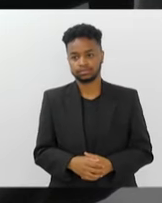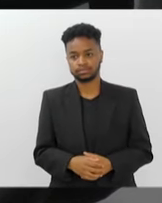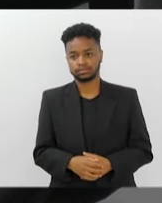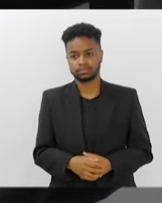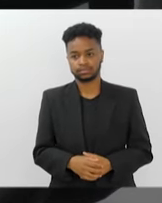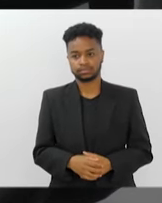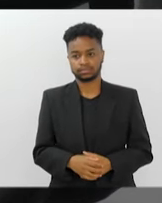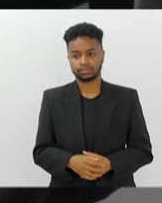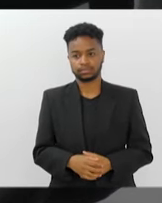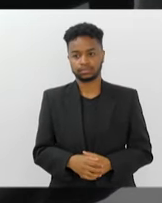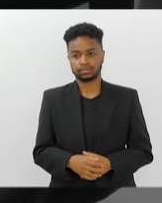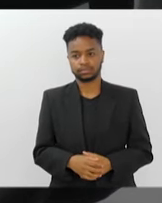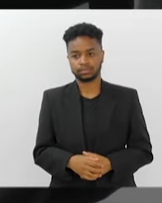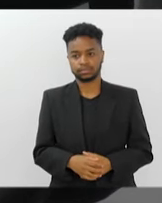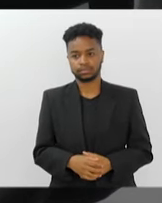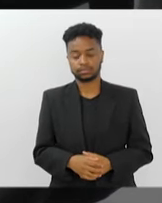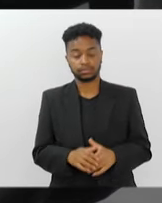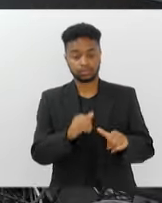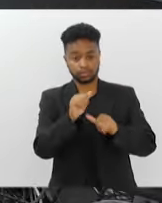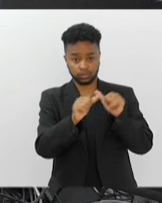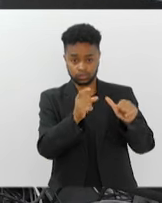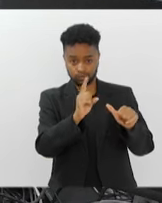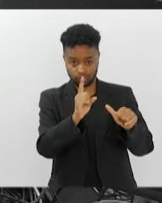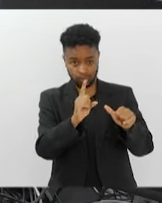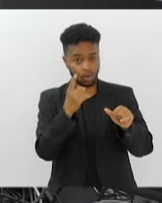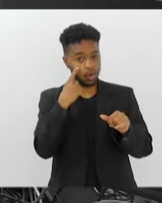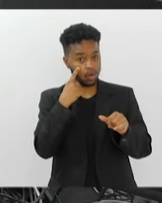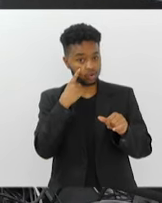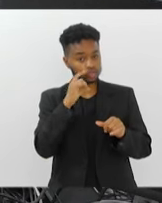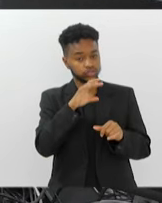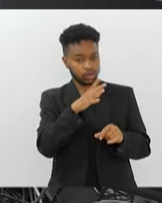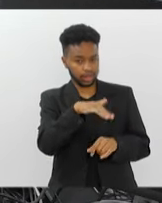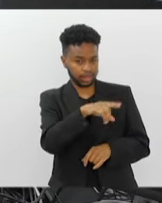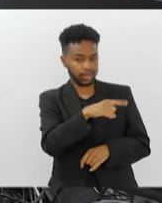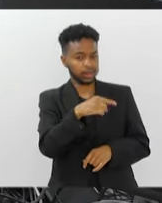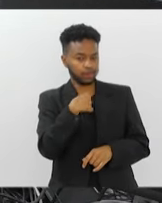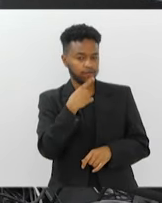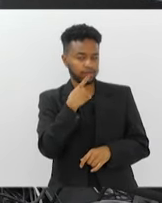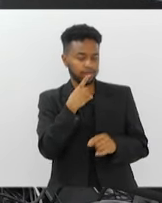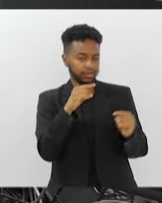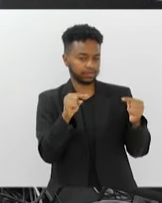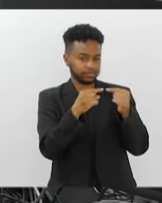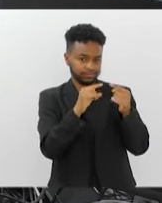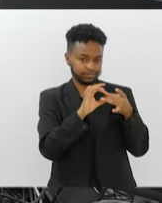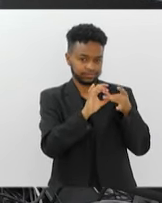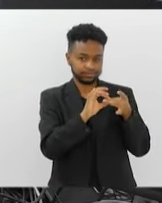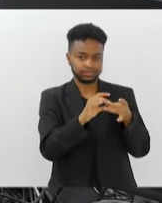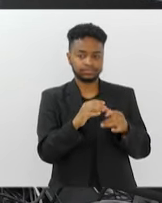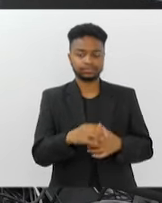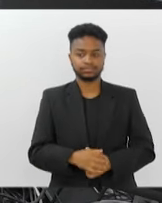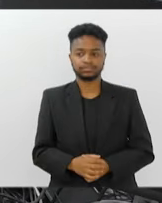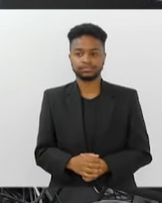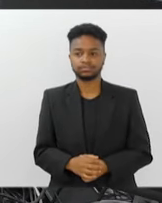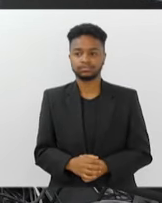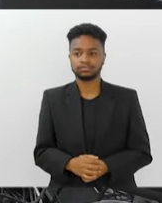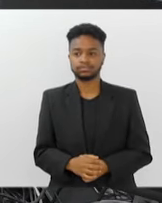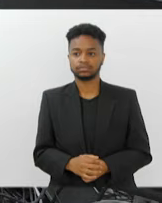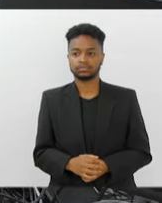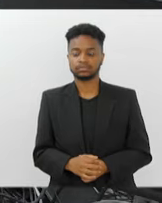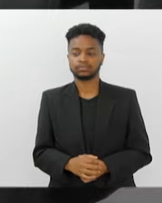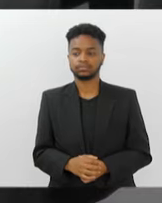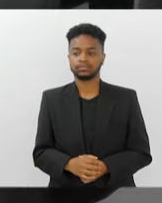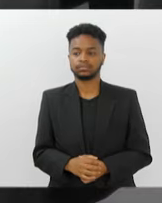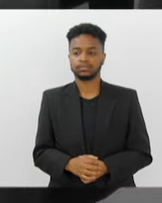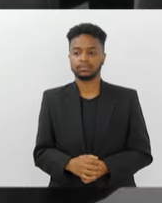somente Olha lá hein não vai mudar não vai ser vermelha por outras questões n só por eles eles sabem disso sou totalmente vermelha por eles